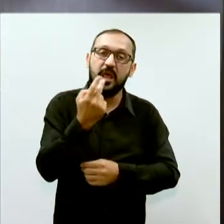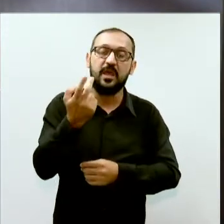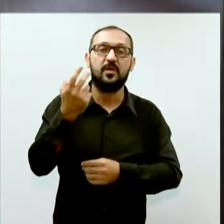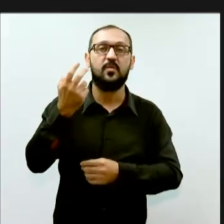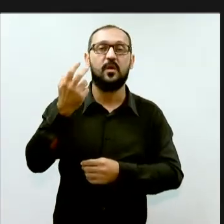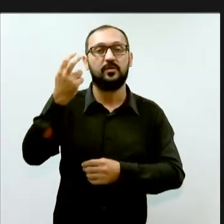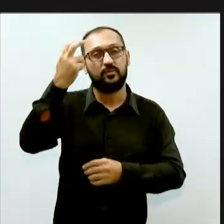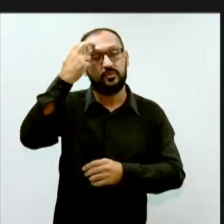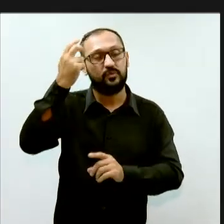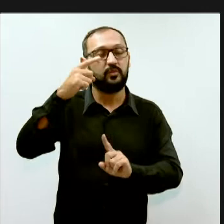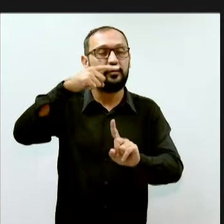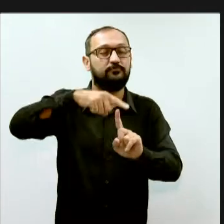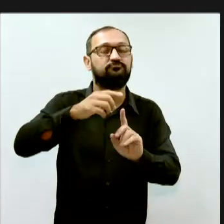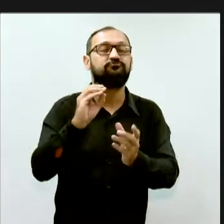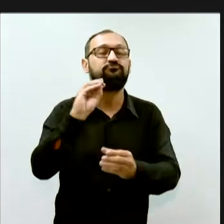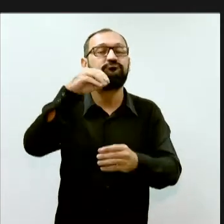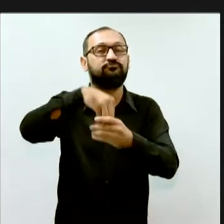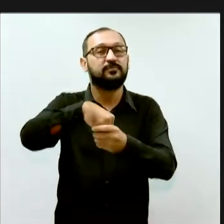você procurou retratar